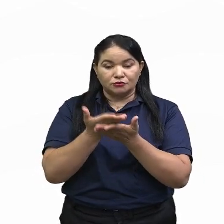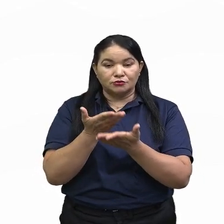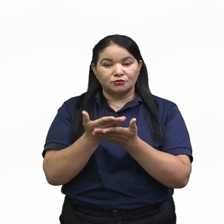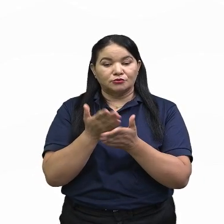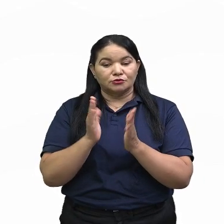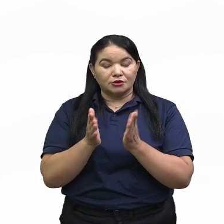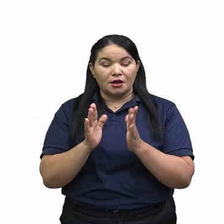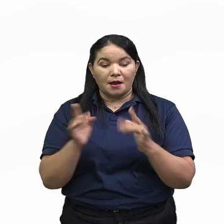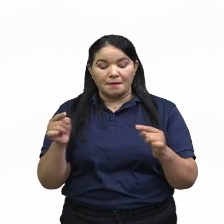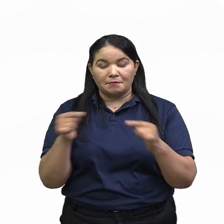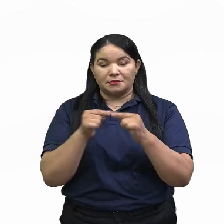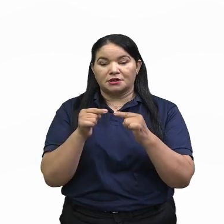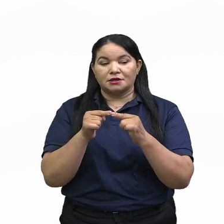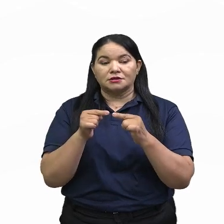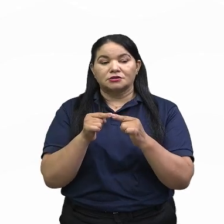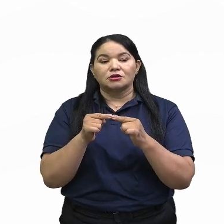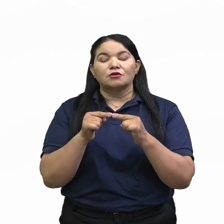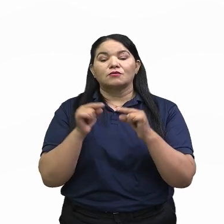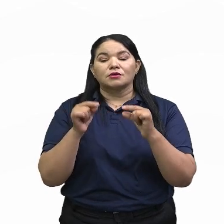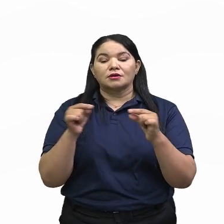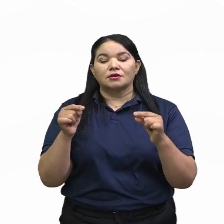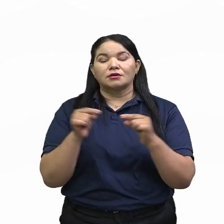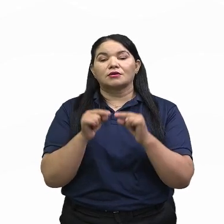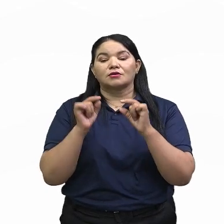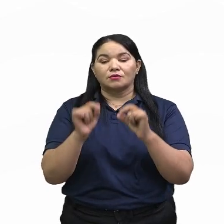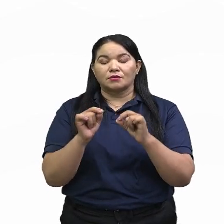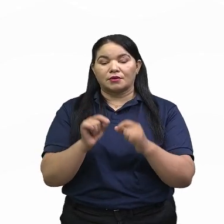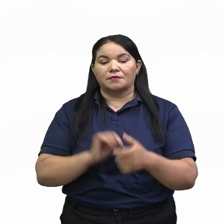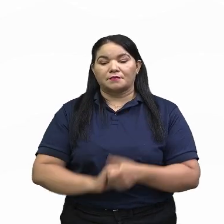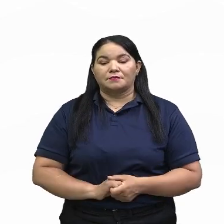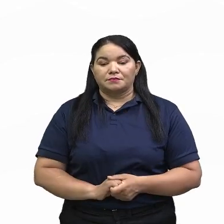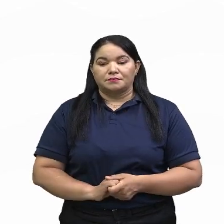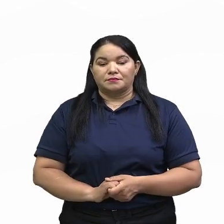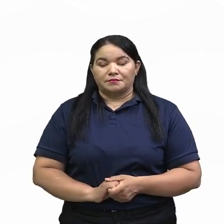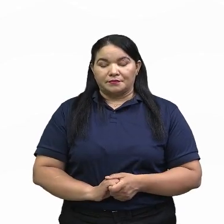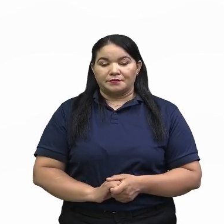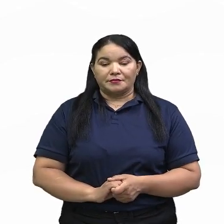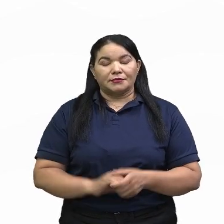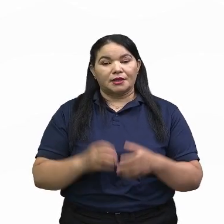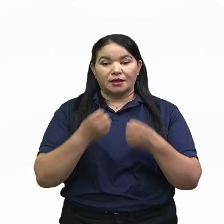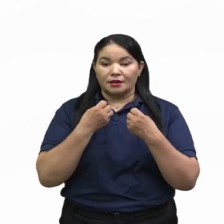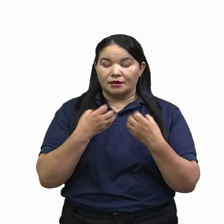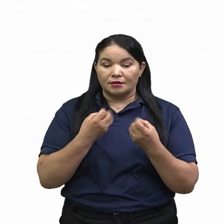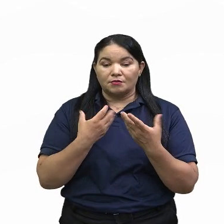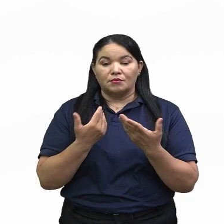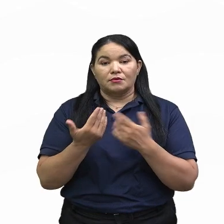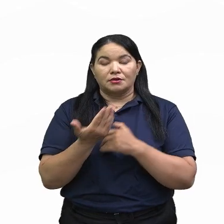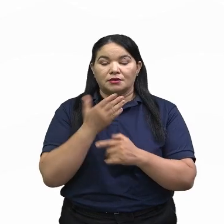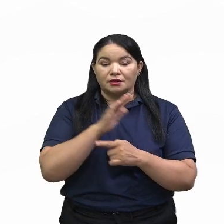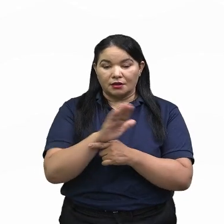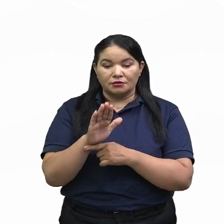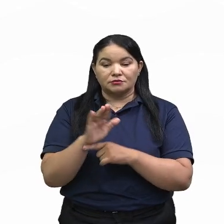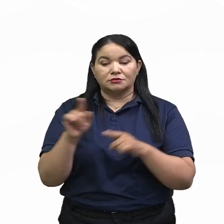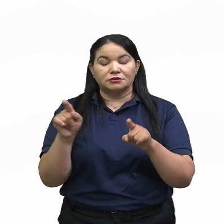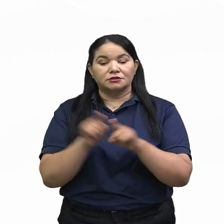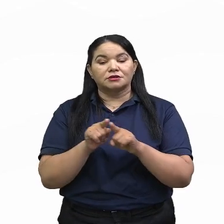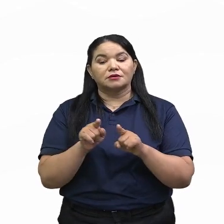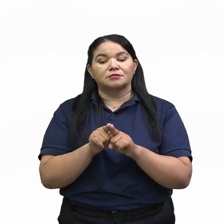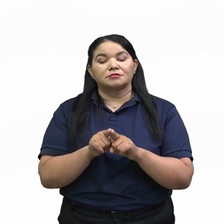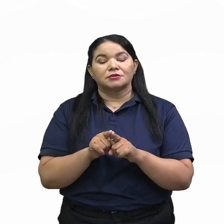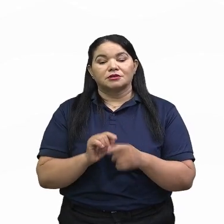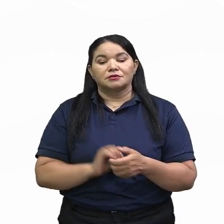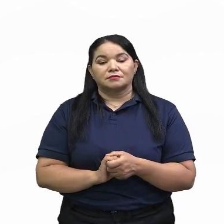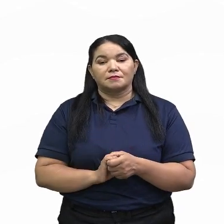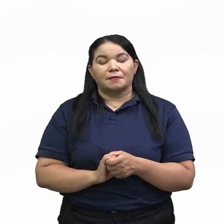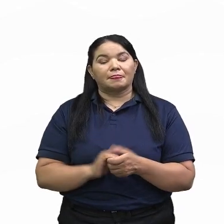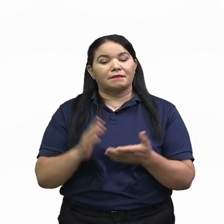várias aplicações que envolvem também de forma benéfica e de forma que